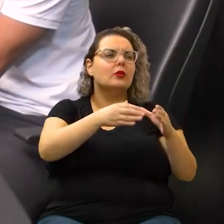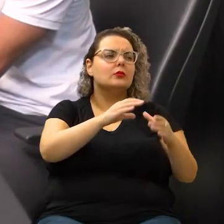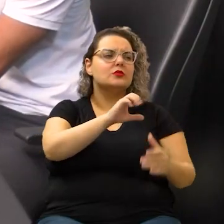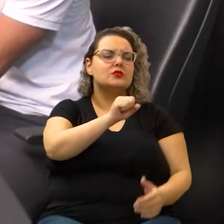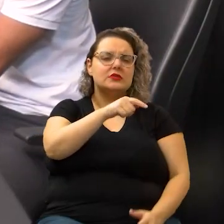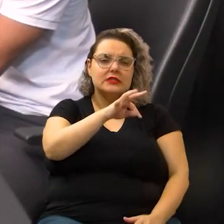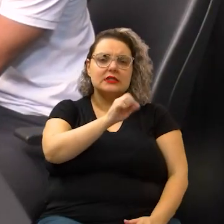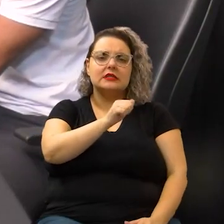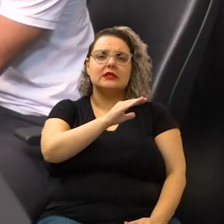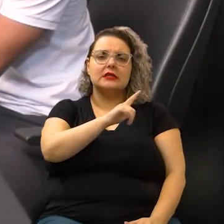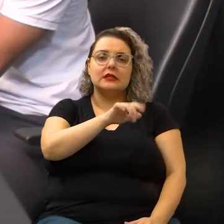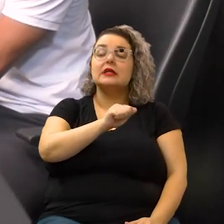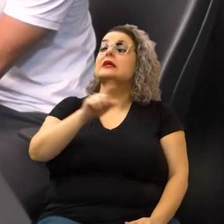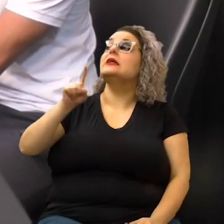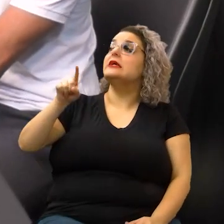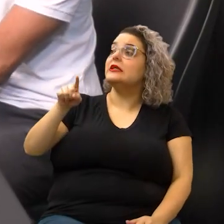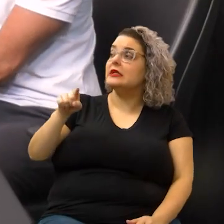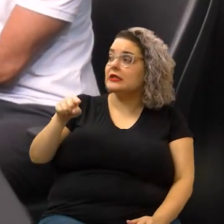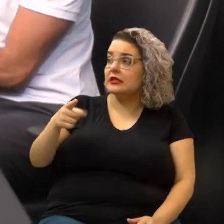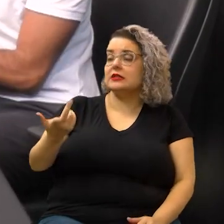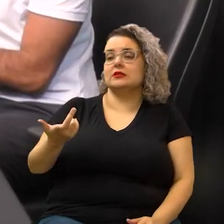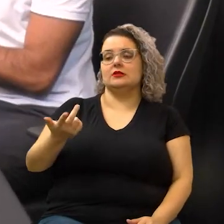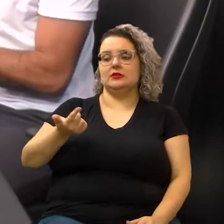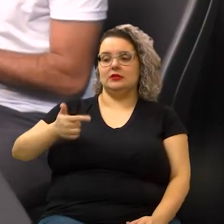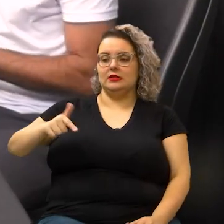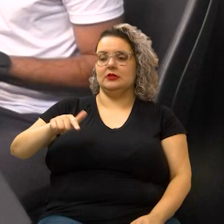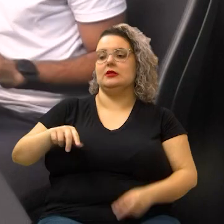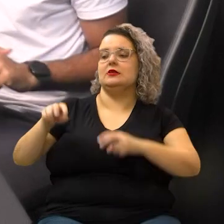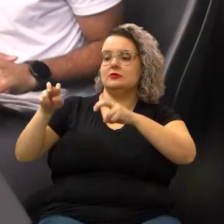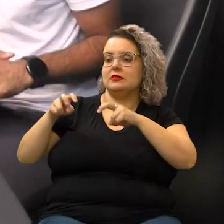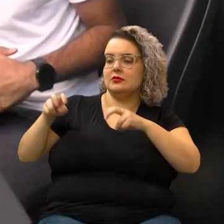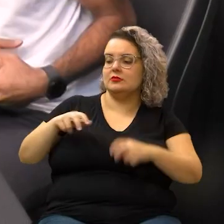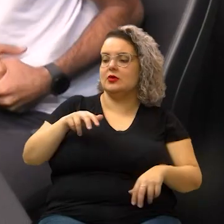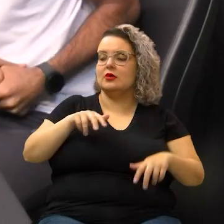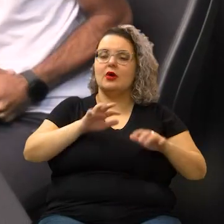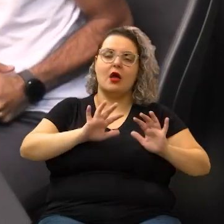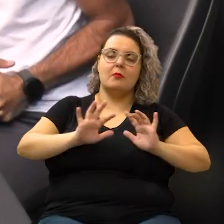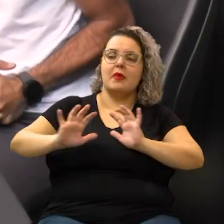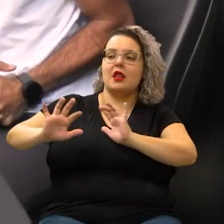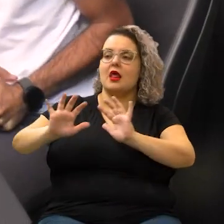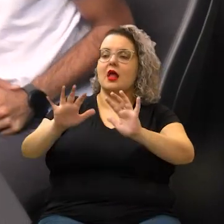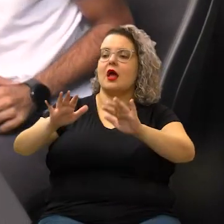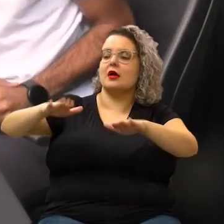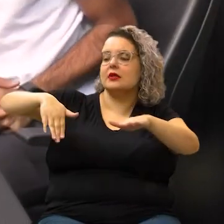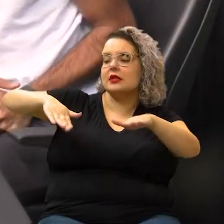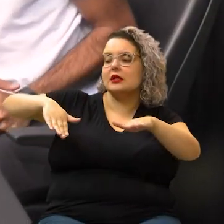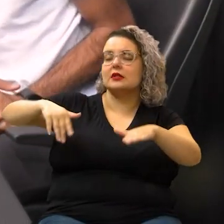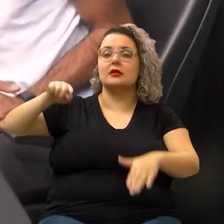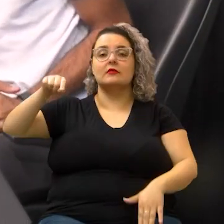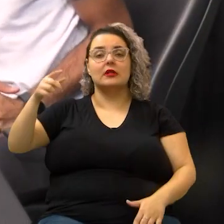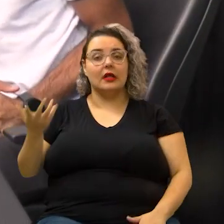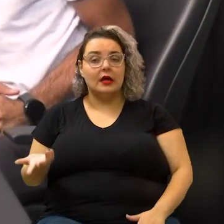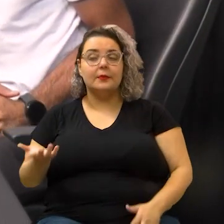Clara? Isso, ali mesmo. Tá. Então aquelas lagoas a gente ia pelas fazendas, né? Andando com os amigos, nadava lá.